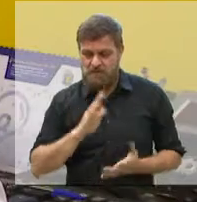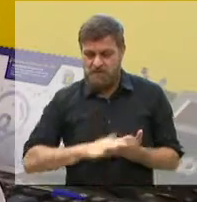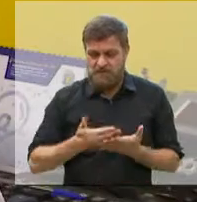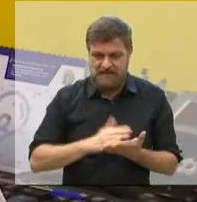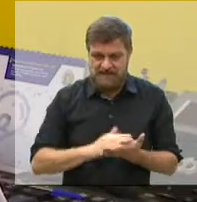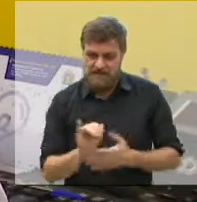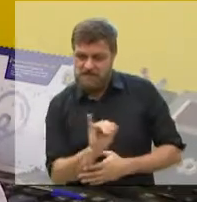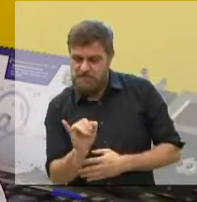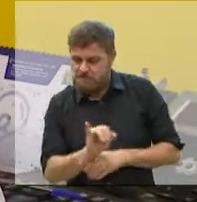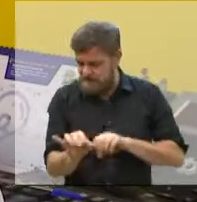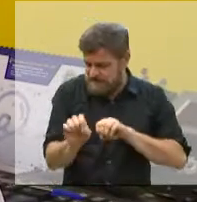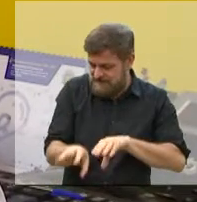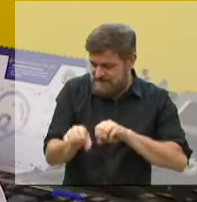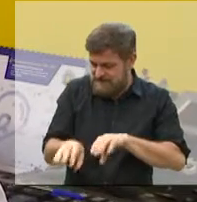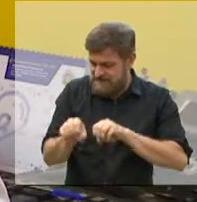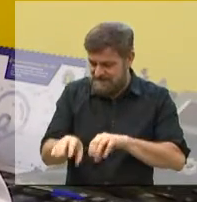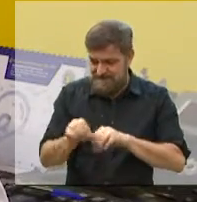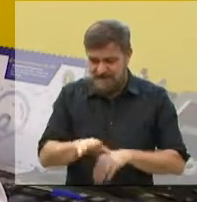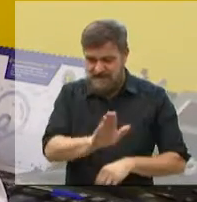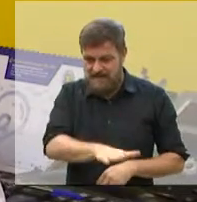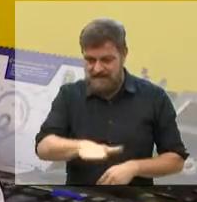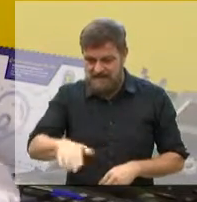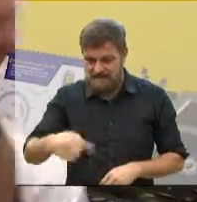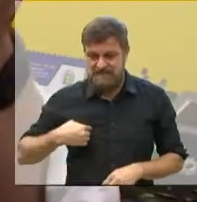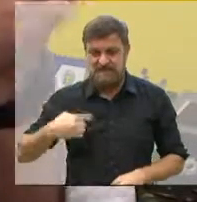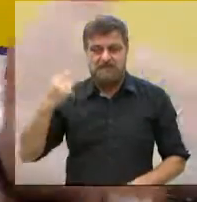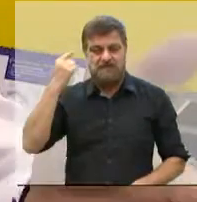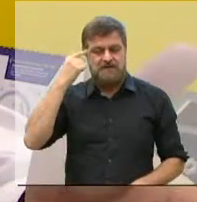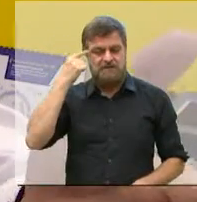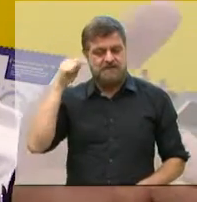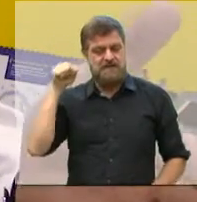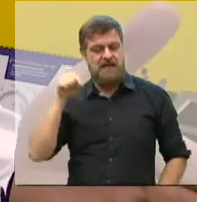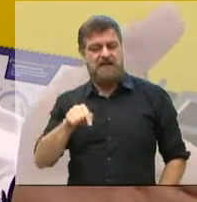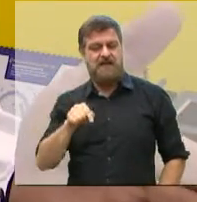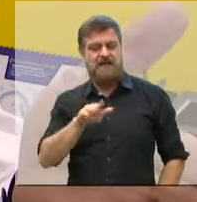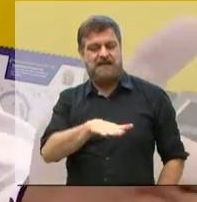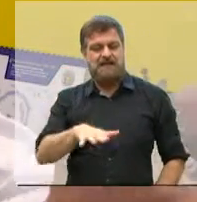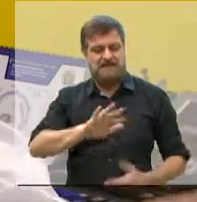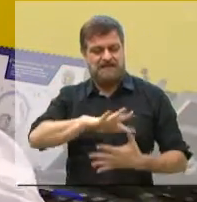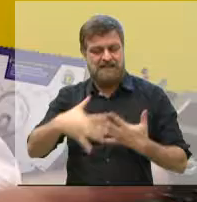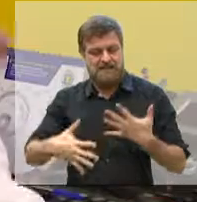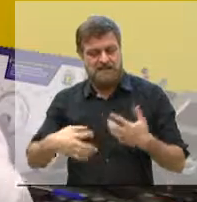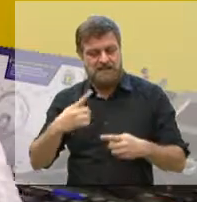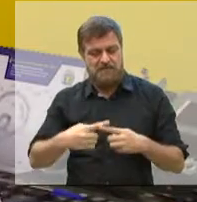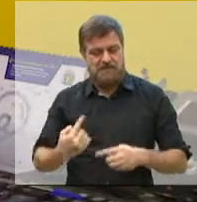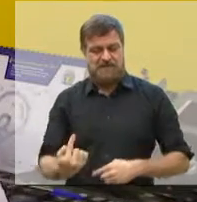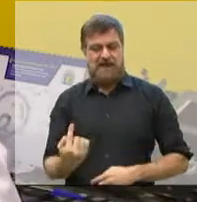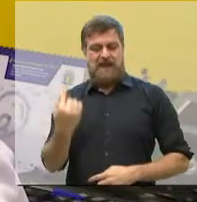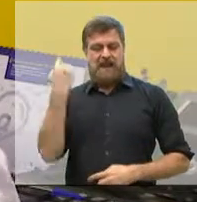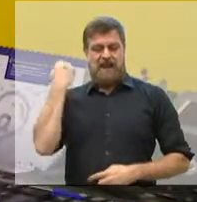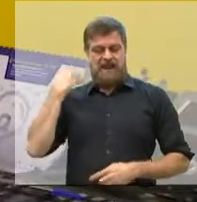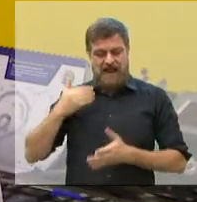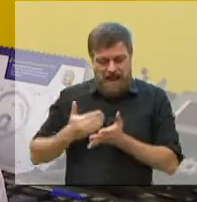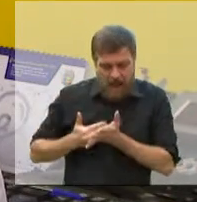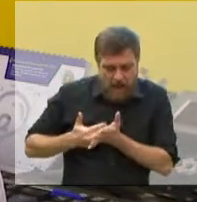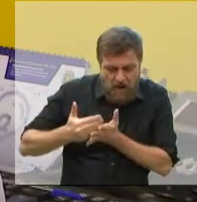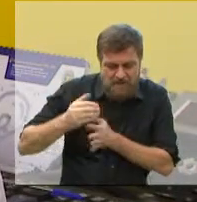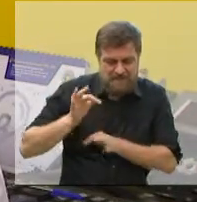de Libras ensinando aquela criança, e eu vou saber que aquela criança está aprendendo Libras porque eu já dei o